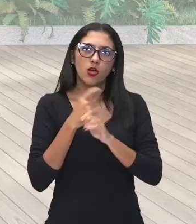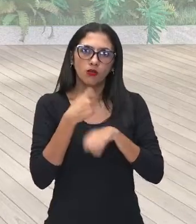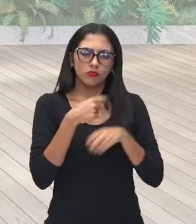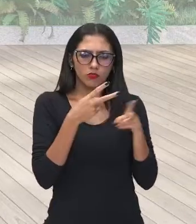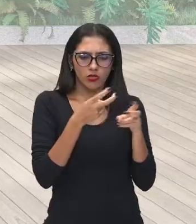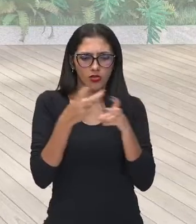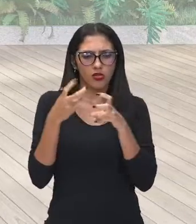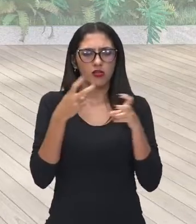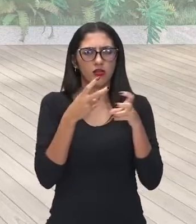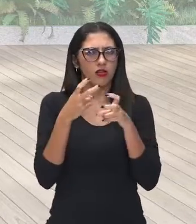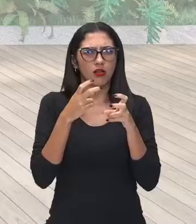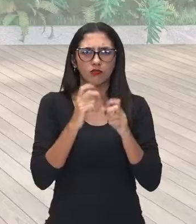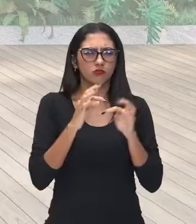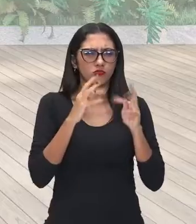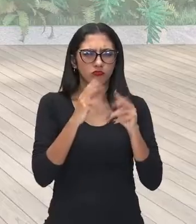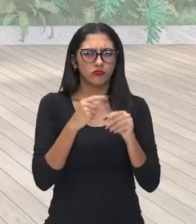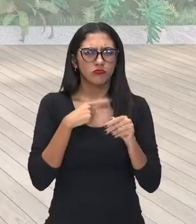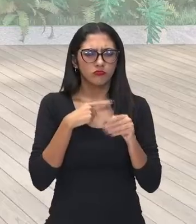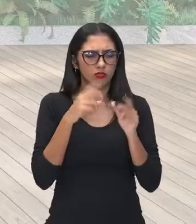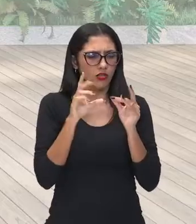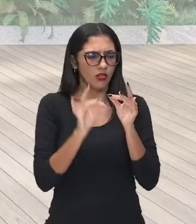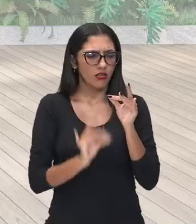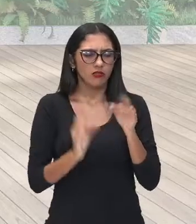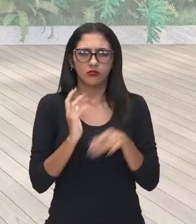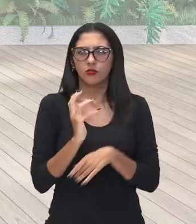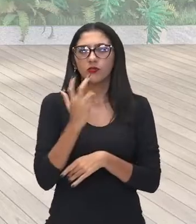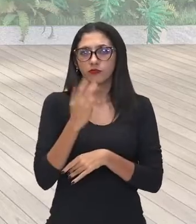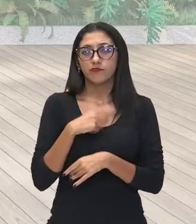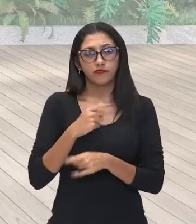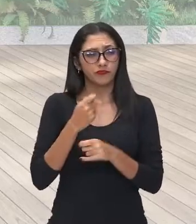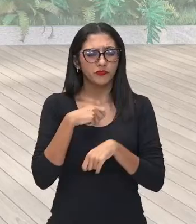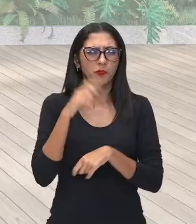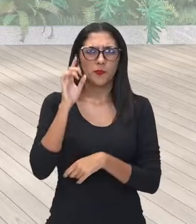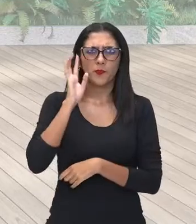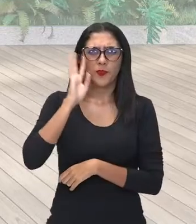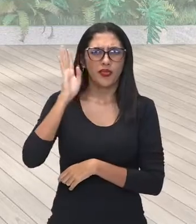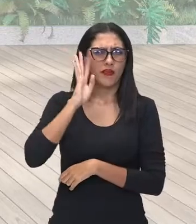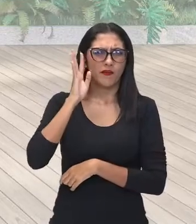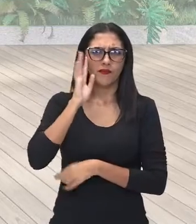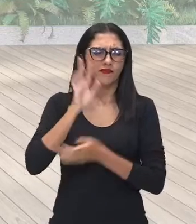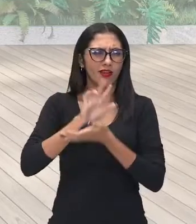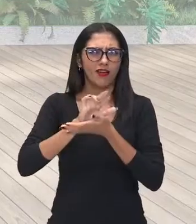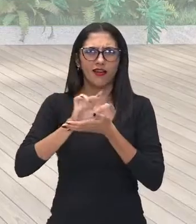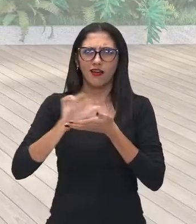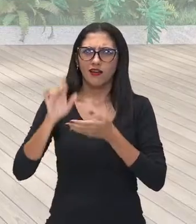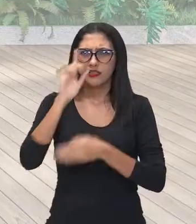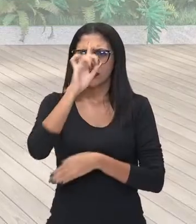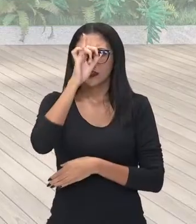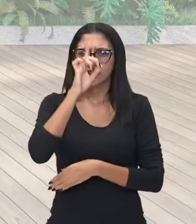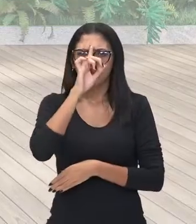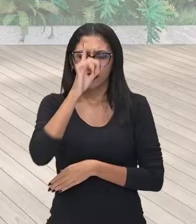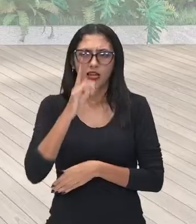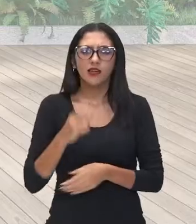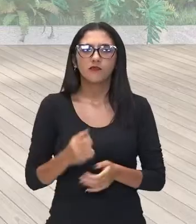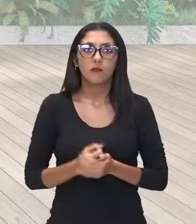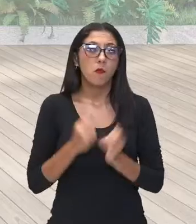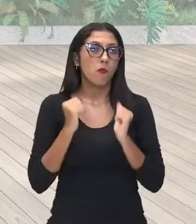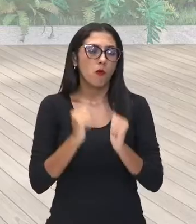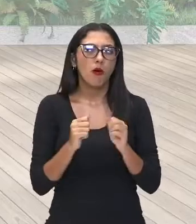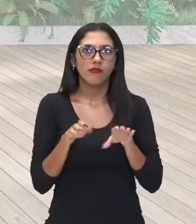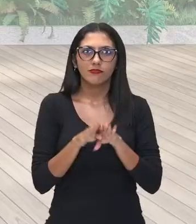né, nós podemos deduzir muitas coisas, né? Que nós poderemos escrever um conto